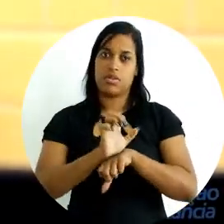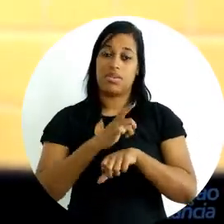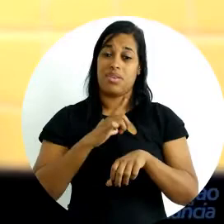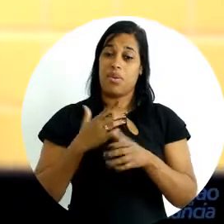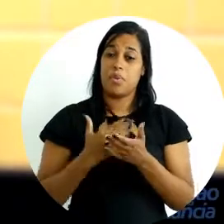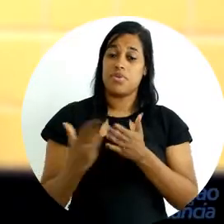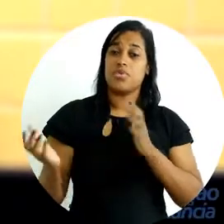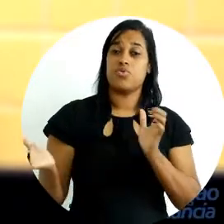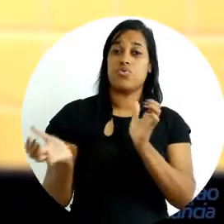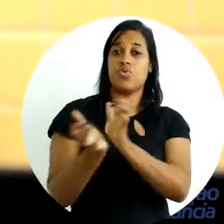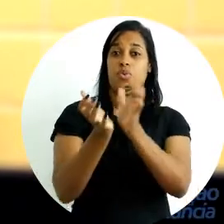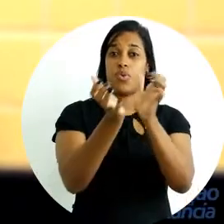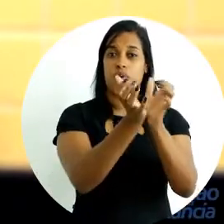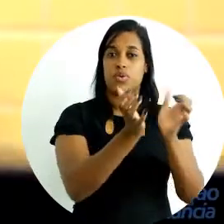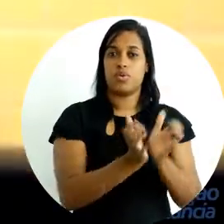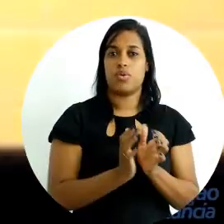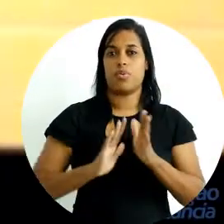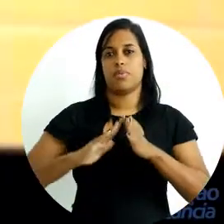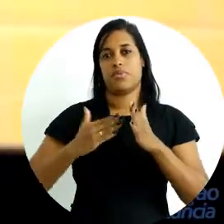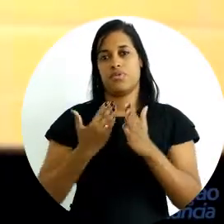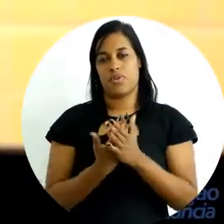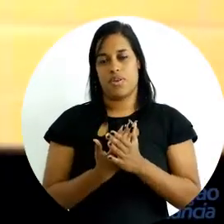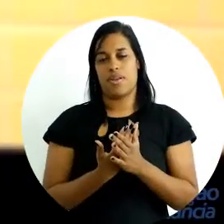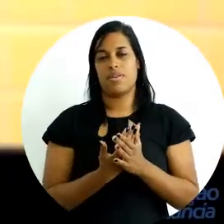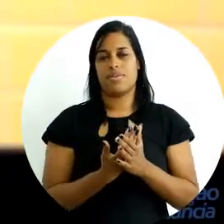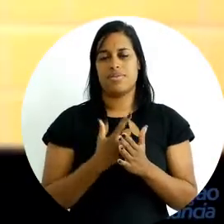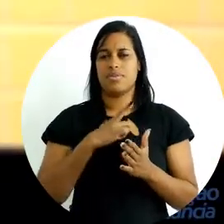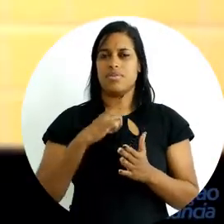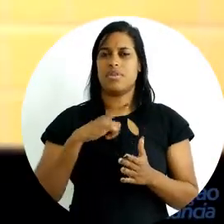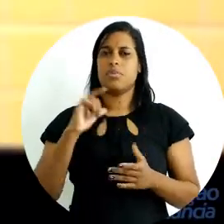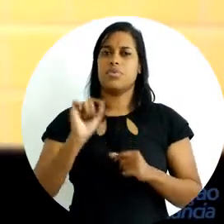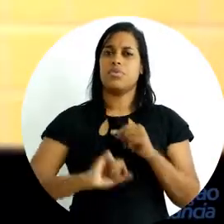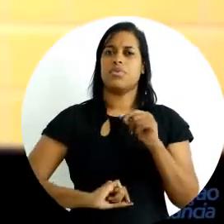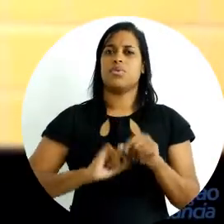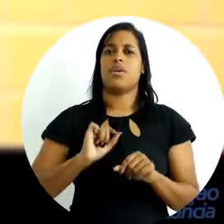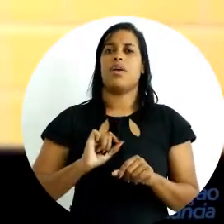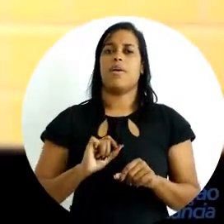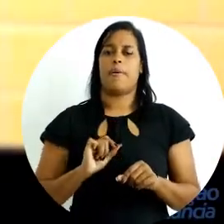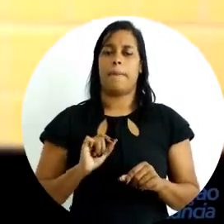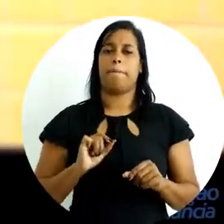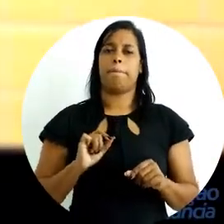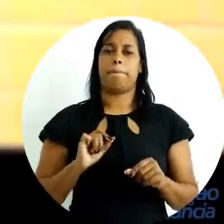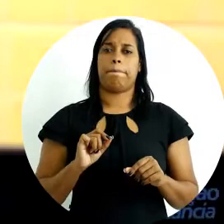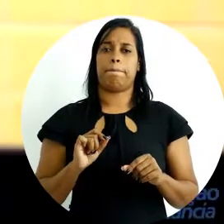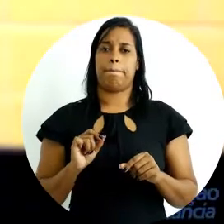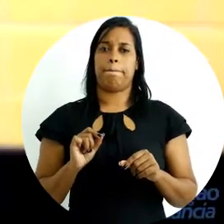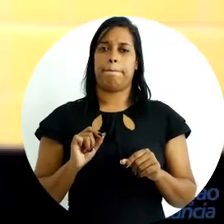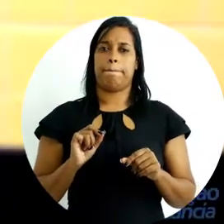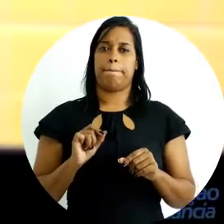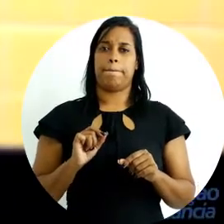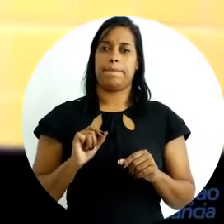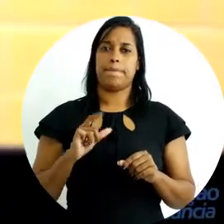vão surgir os grupos escolares. Então, o que é que nós temos? Nós temos